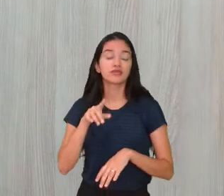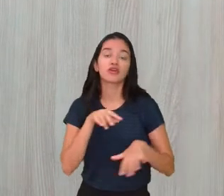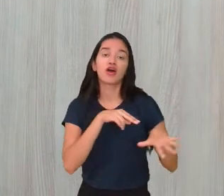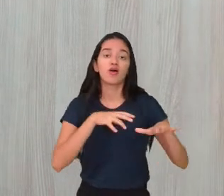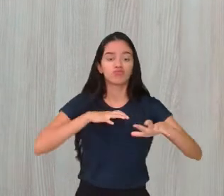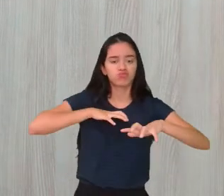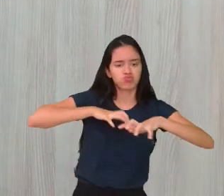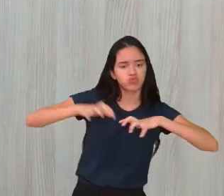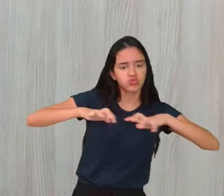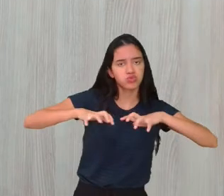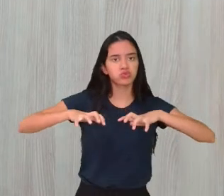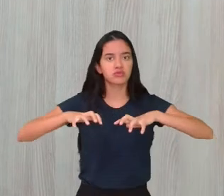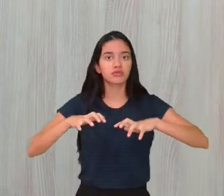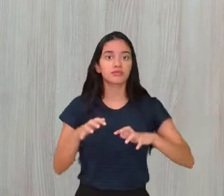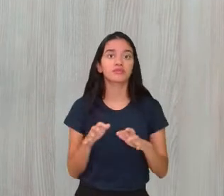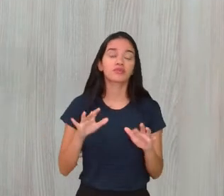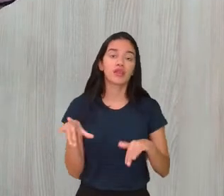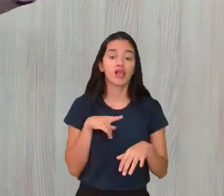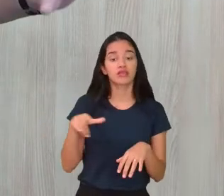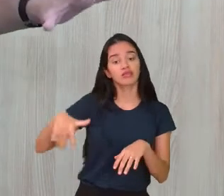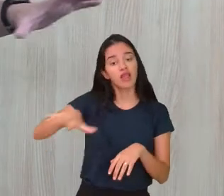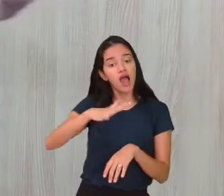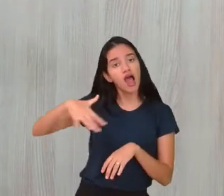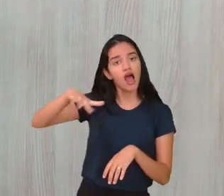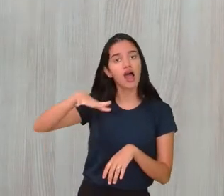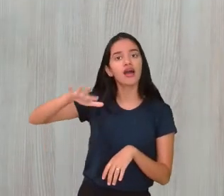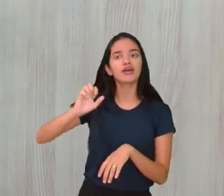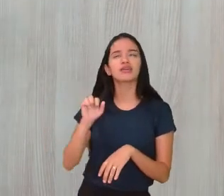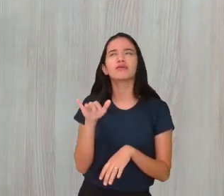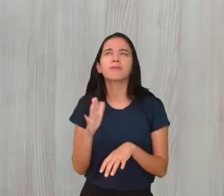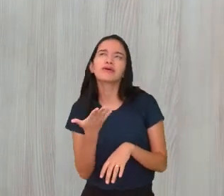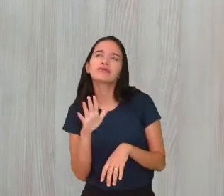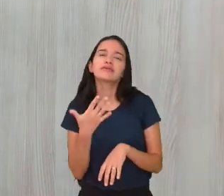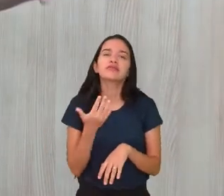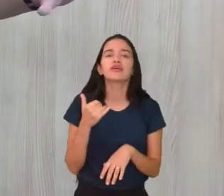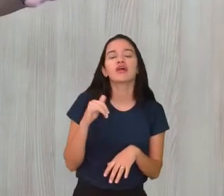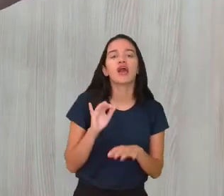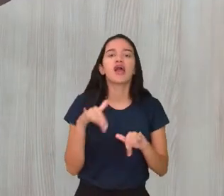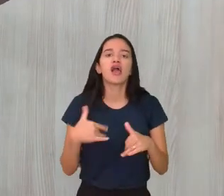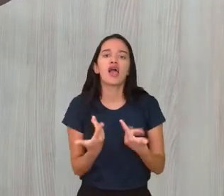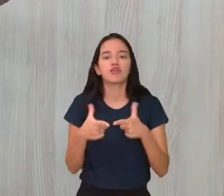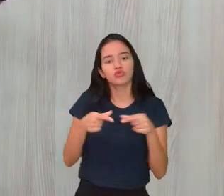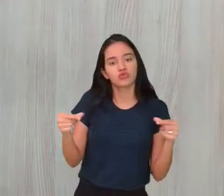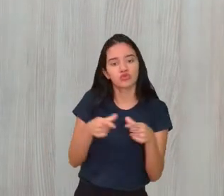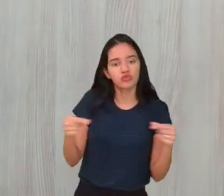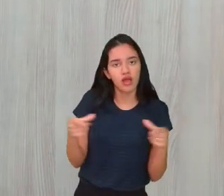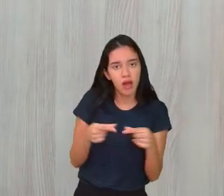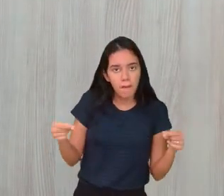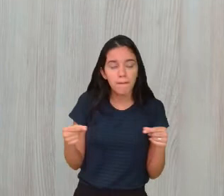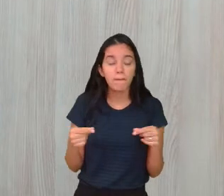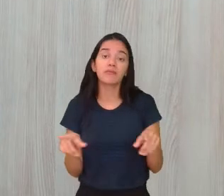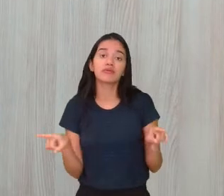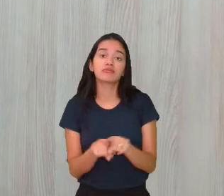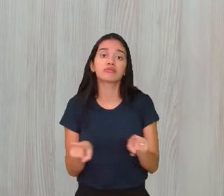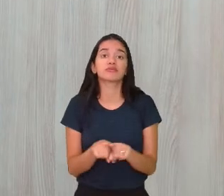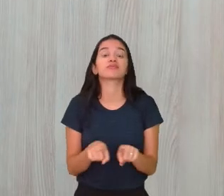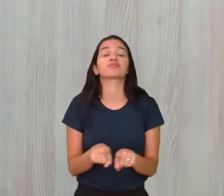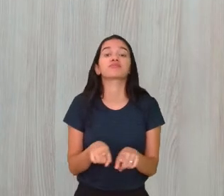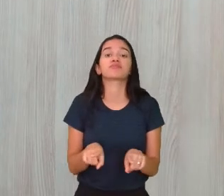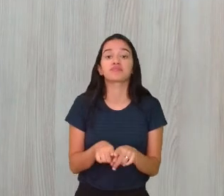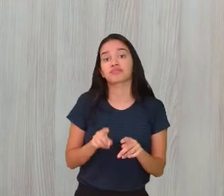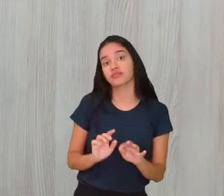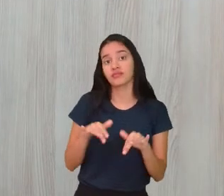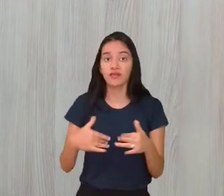tem o Cinturão do Fogo, né? Ali aquela região ali que você pega ali o Japão. É o Círculo de Fogo do Pacífico.